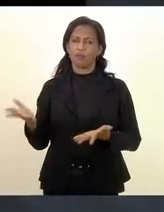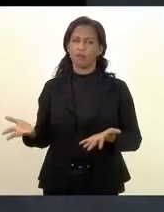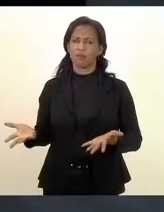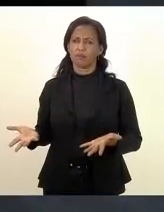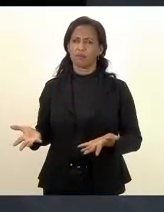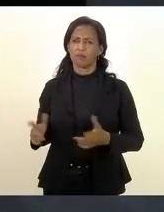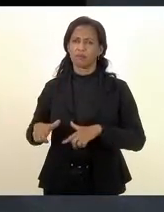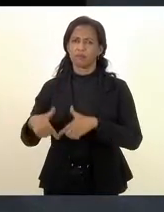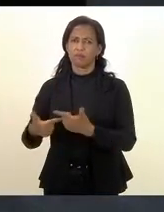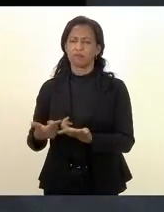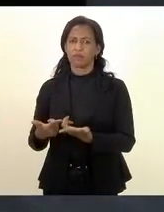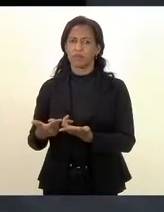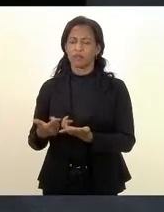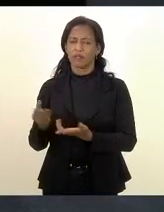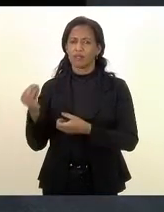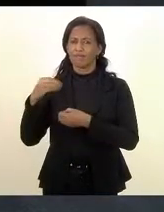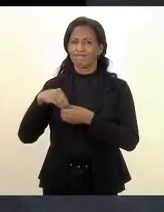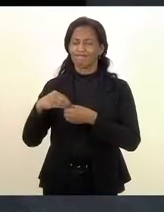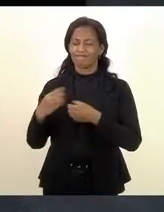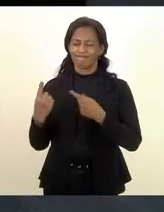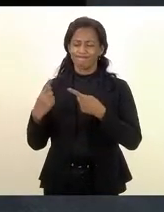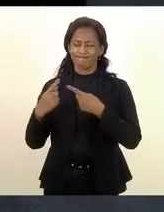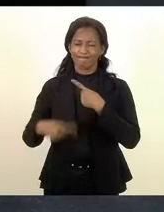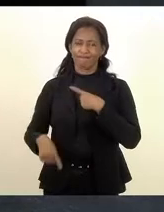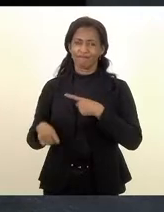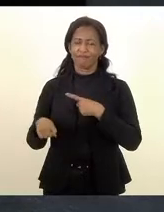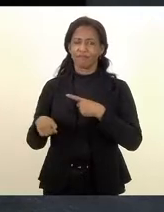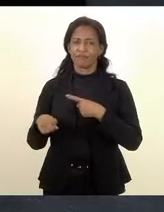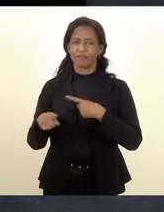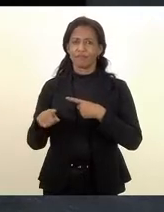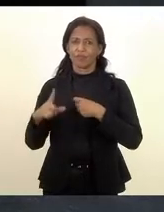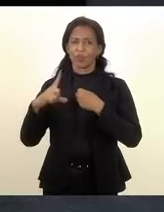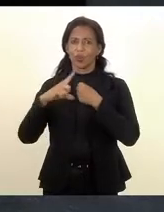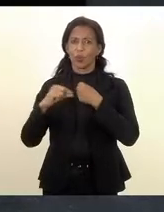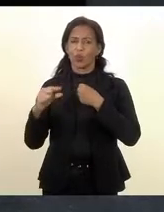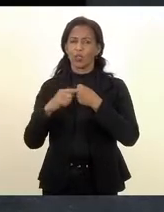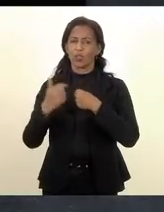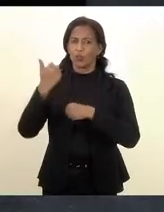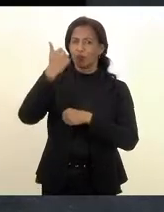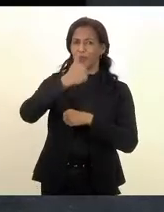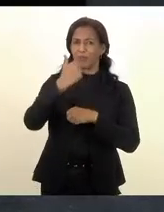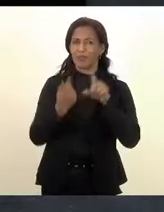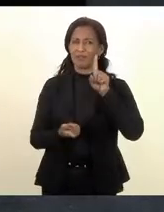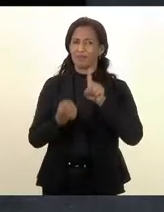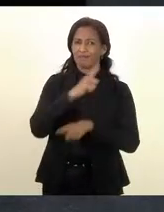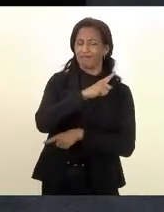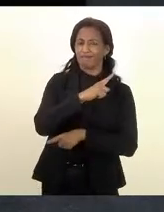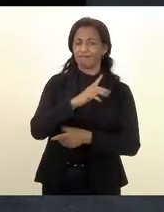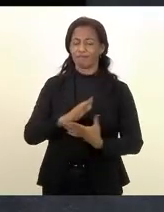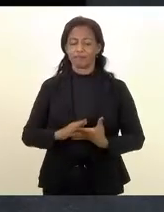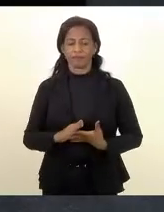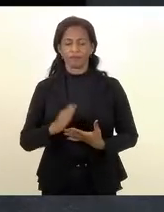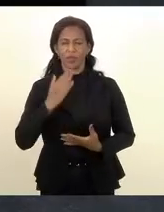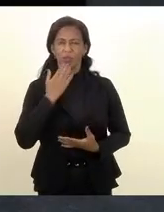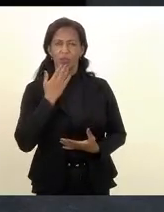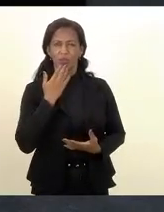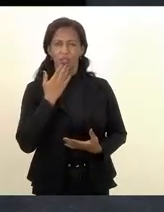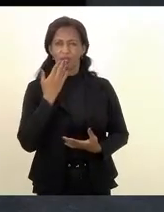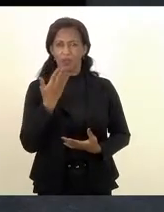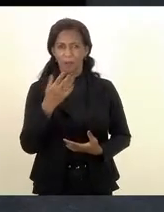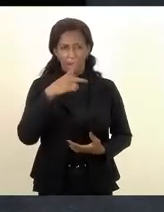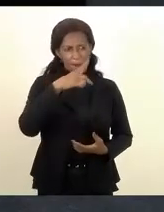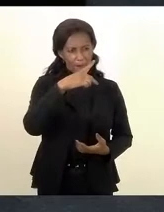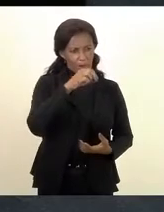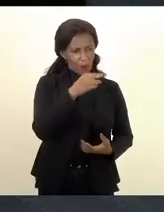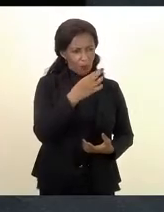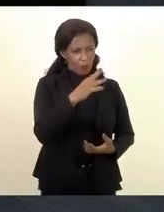entra em dissonância um artigo 1 primeiro que institui então eu queria sugerir em vez de não poderão